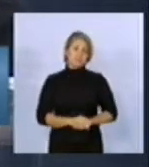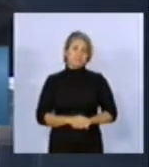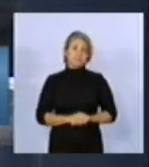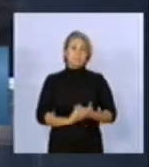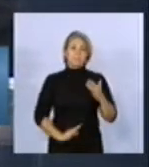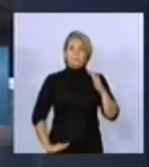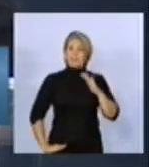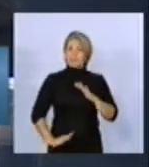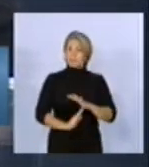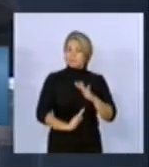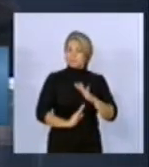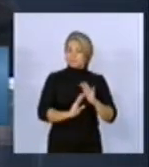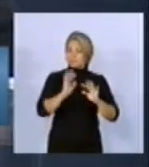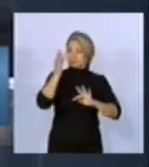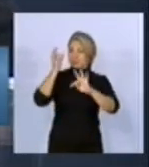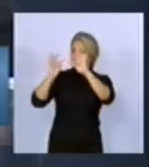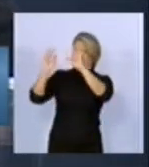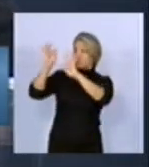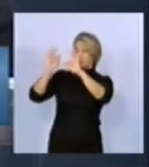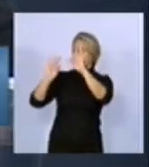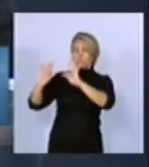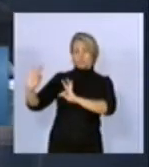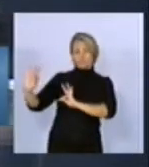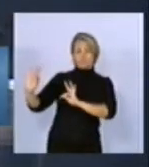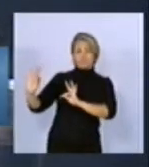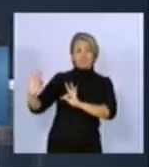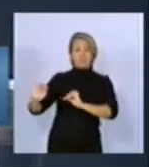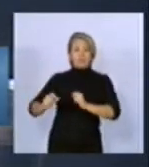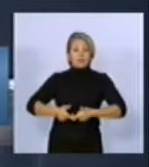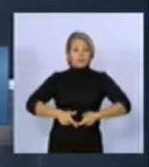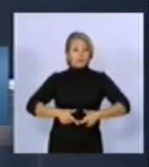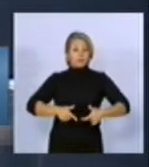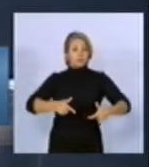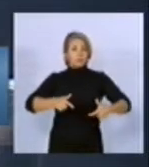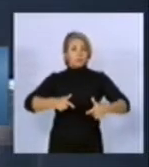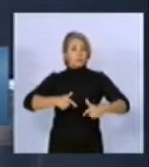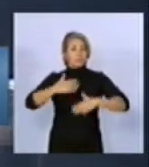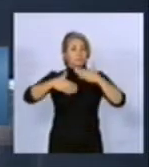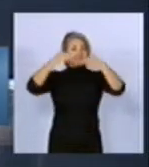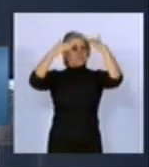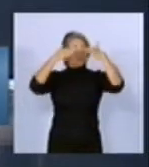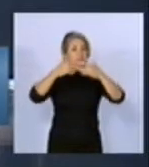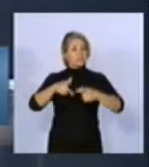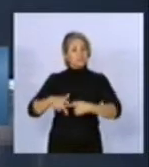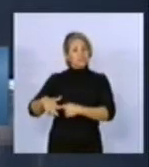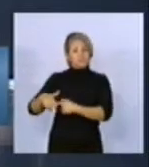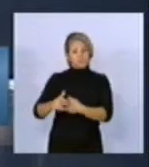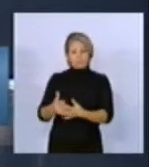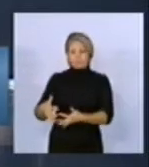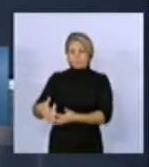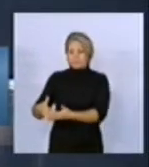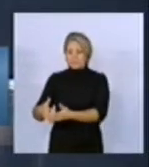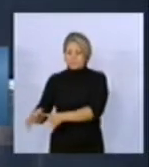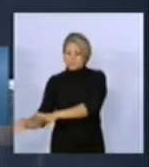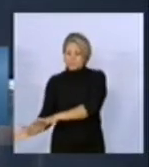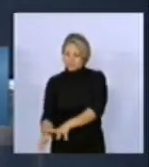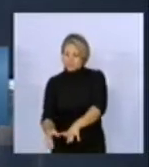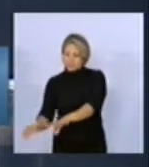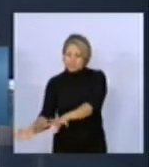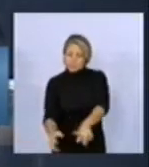limitações tecnológicas e o desenvolvimento de equipamentos para o recolhimento dessa palha